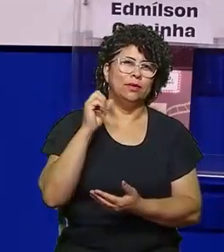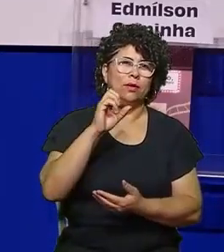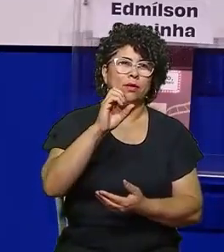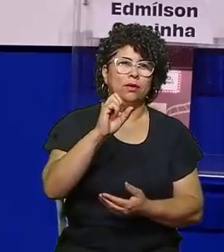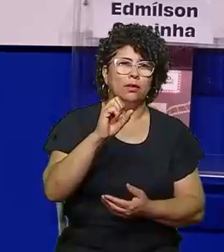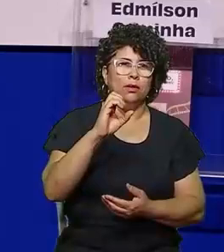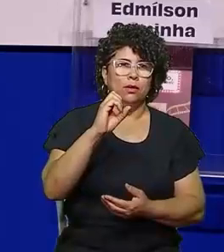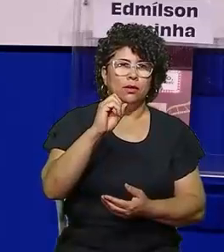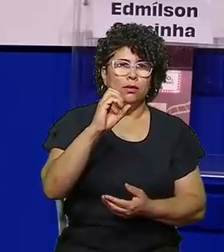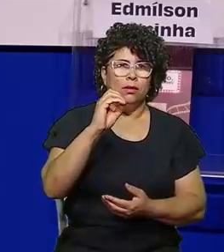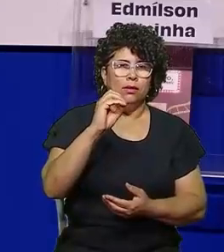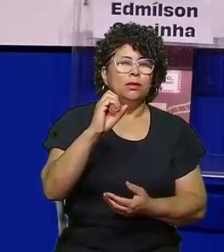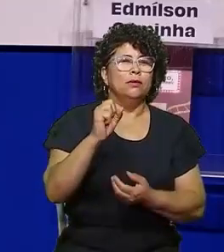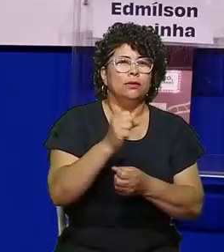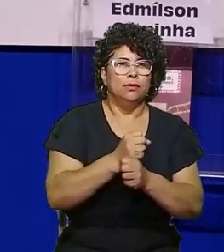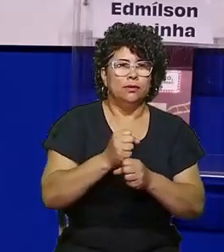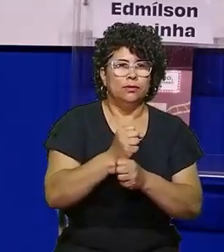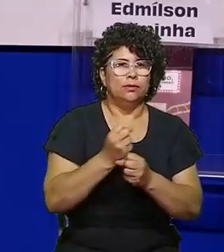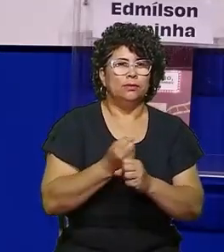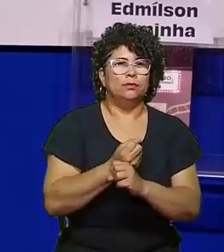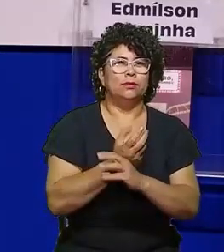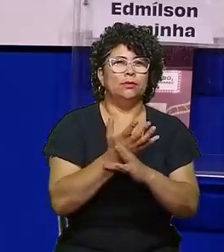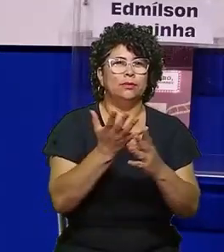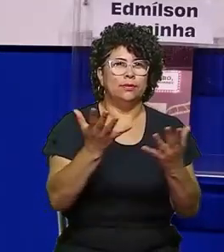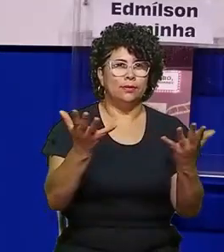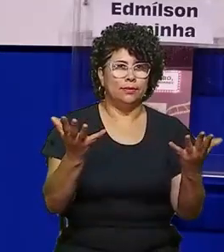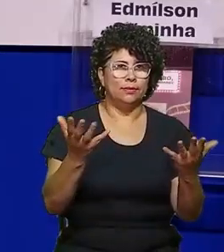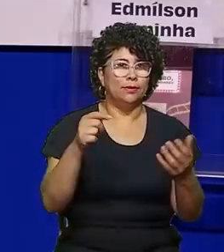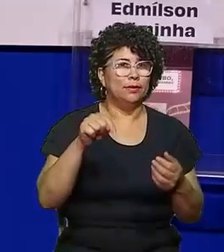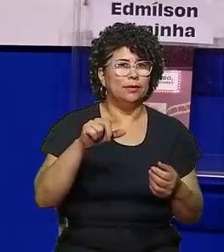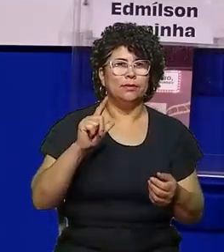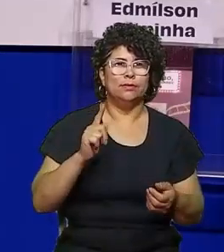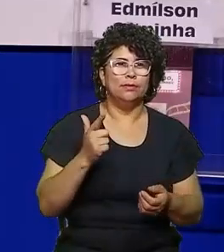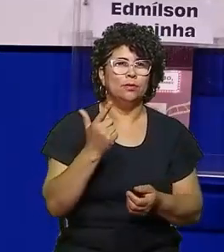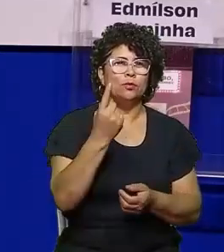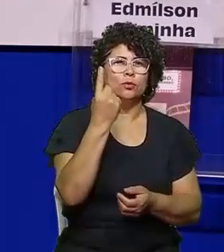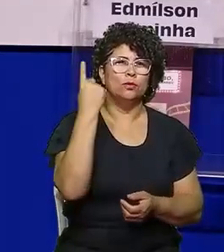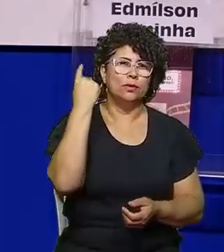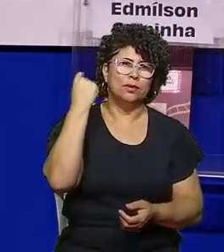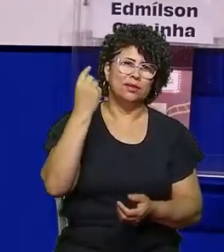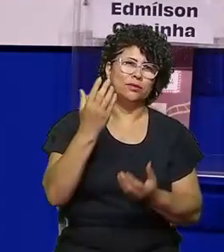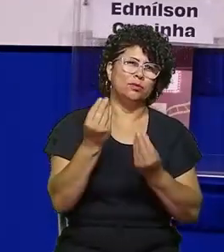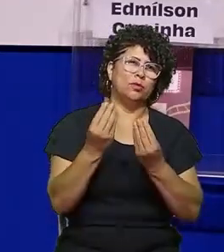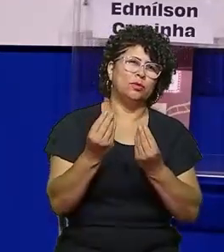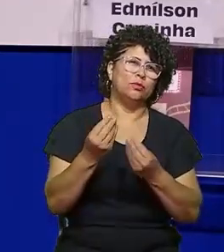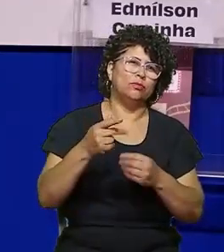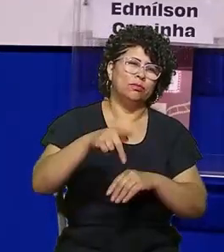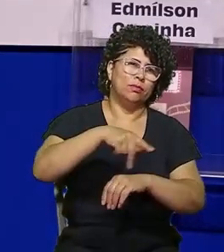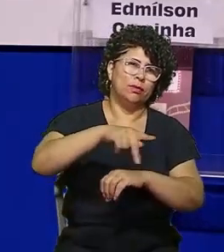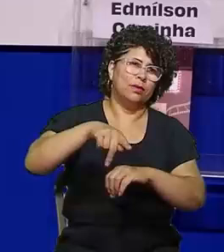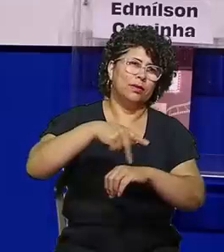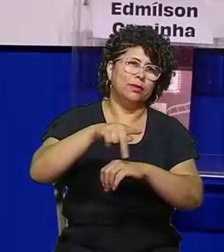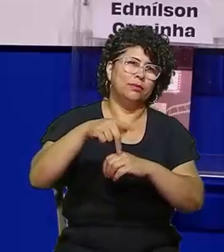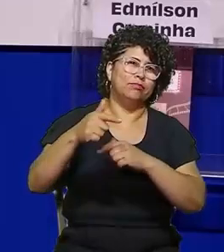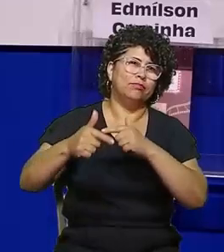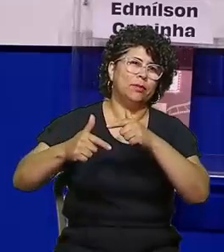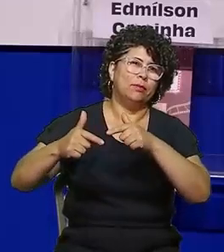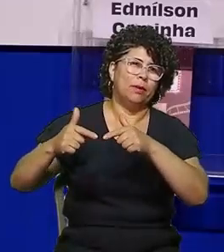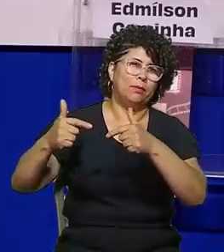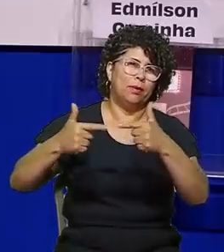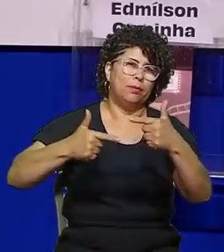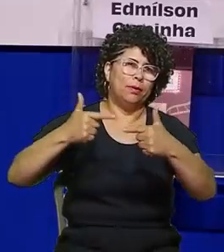encruzilhada, que não é muito diferente do nosso, porque naquela época eram vários países se bombardeando e se matando entre